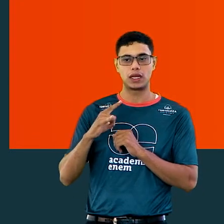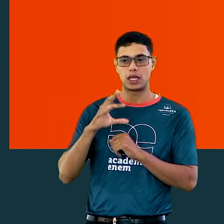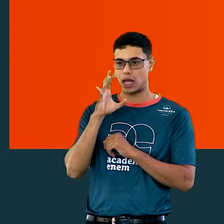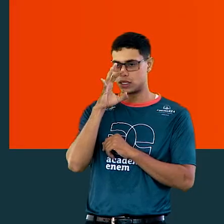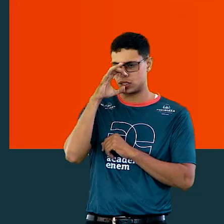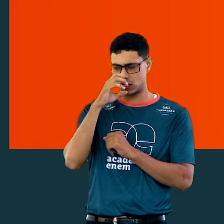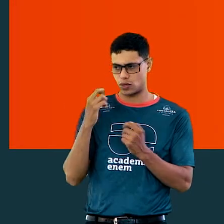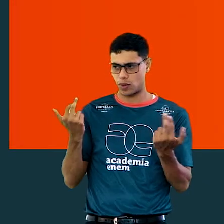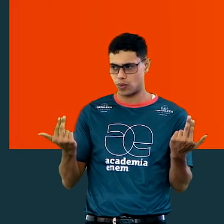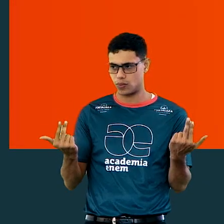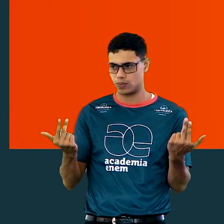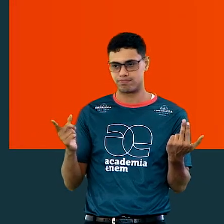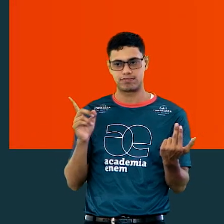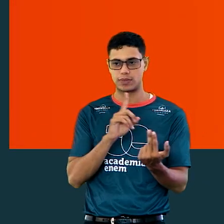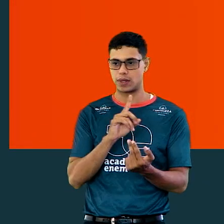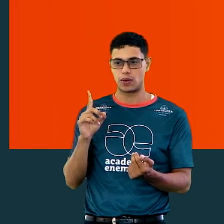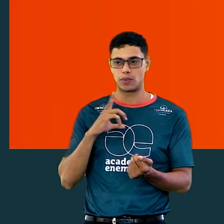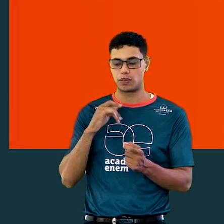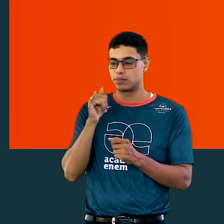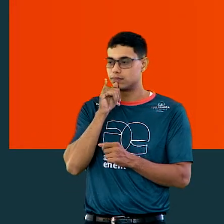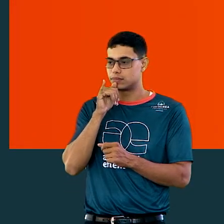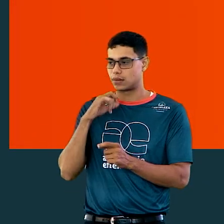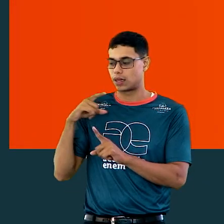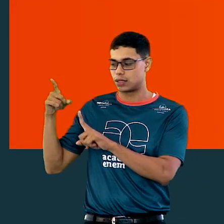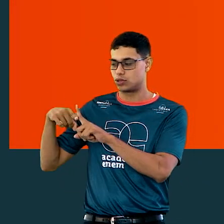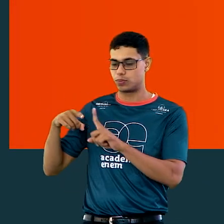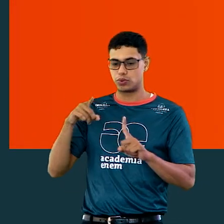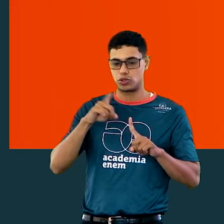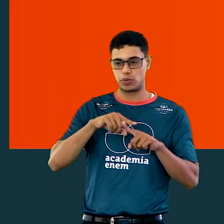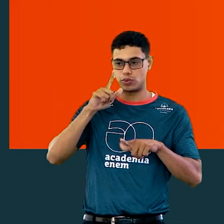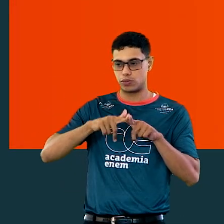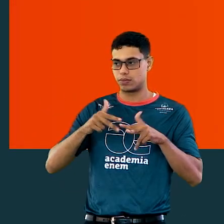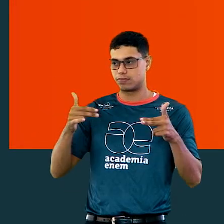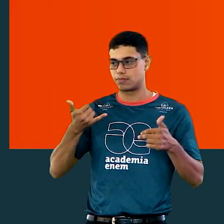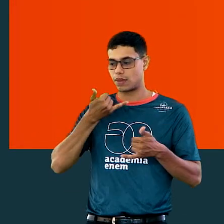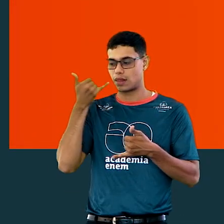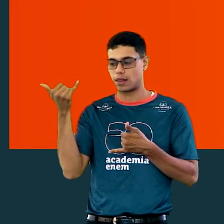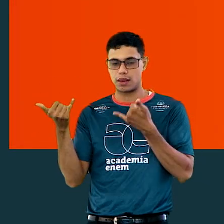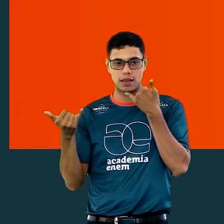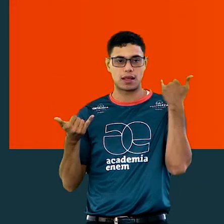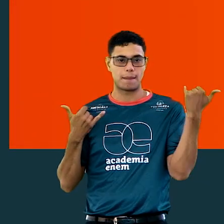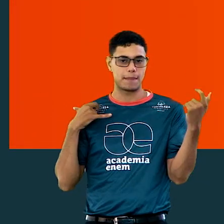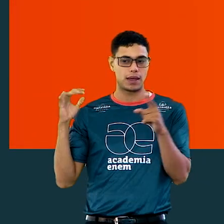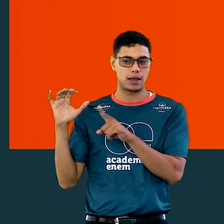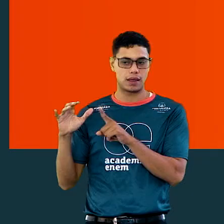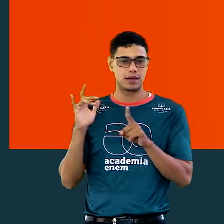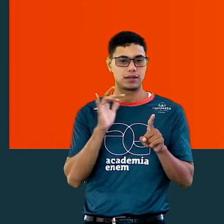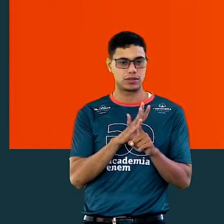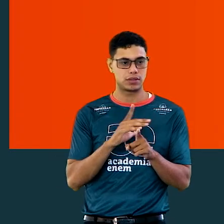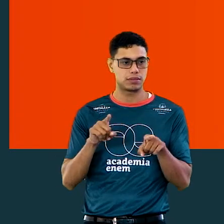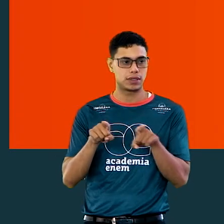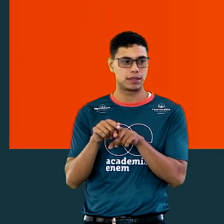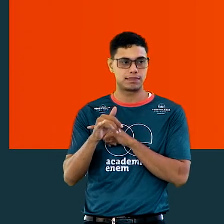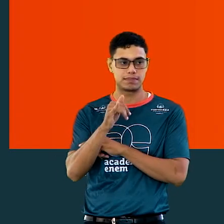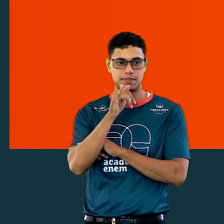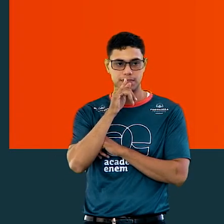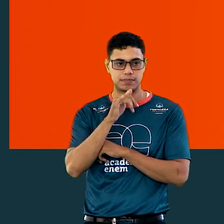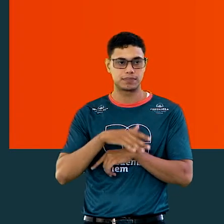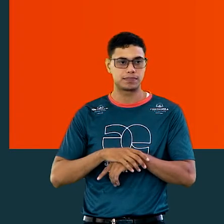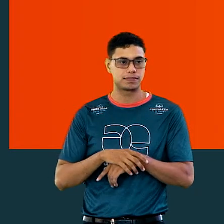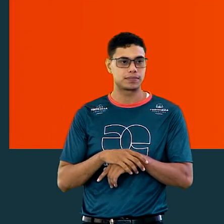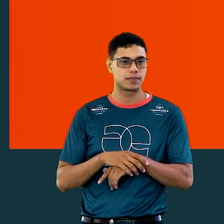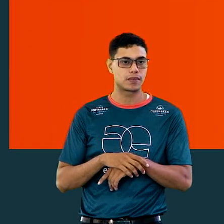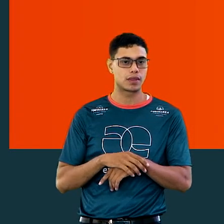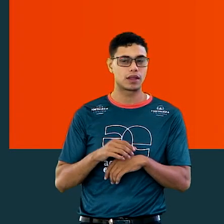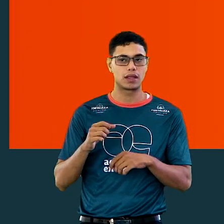resistência? Não, porque o material também influencia nessa análise. E é